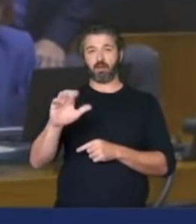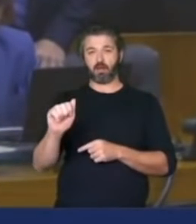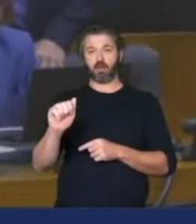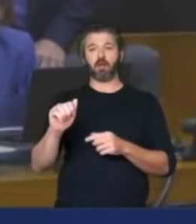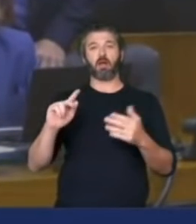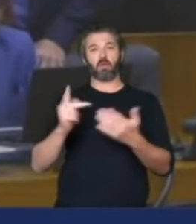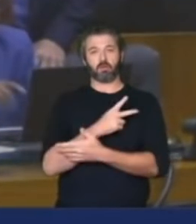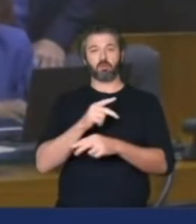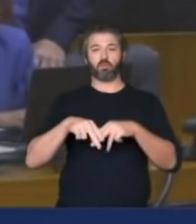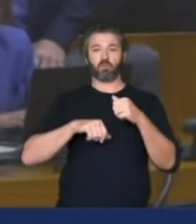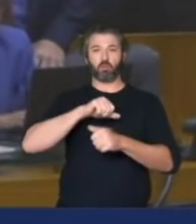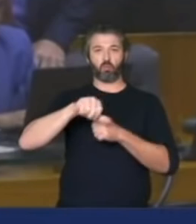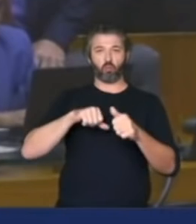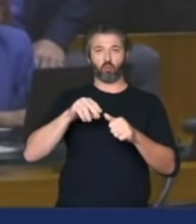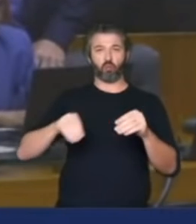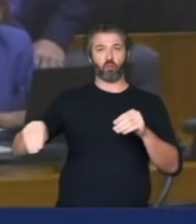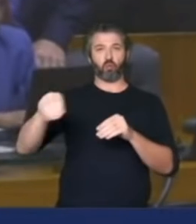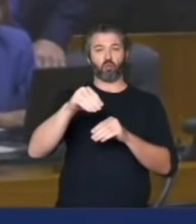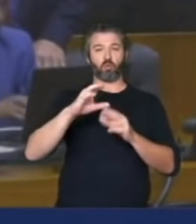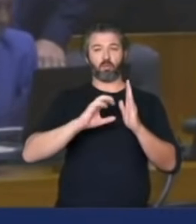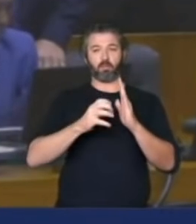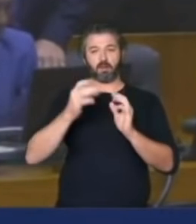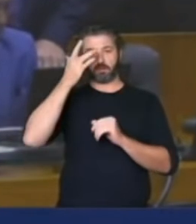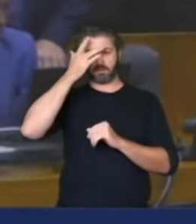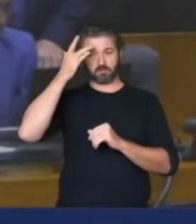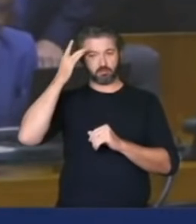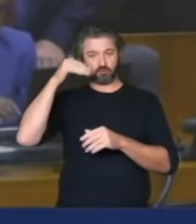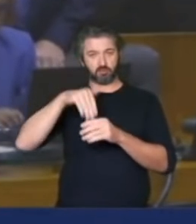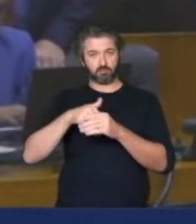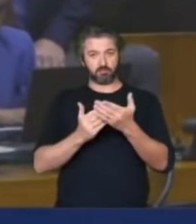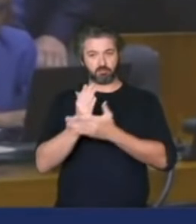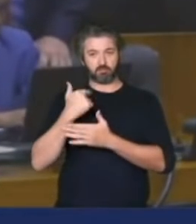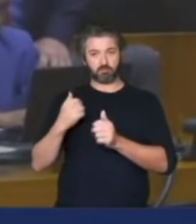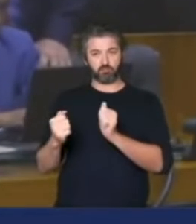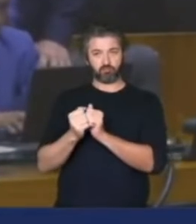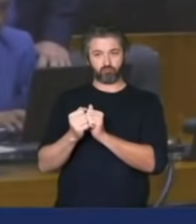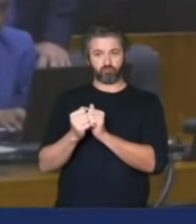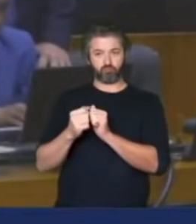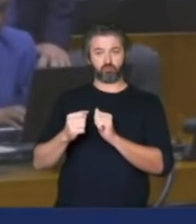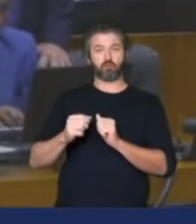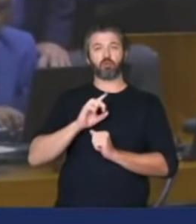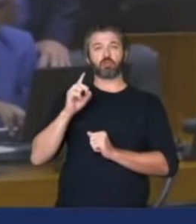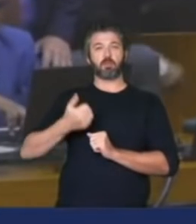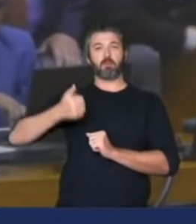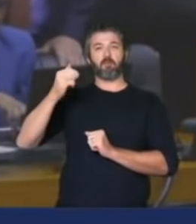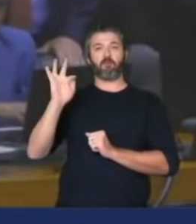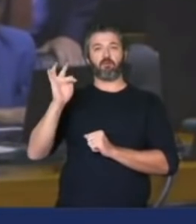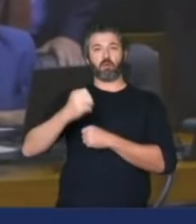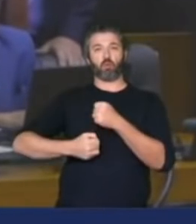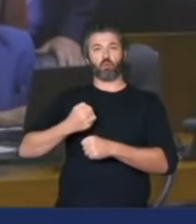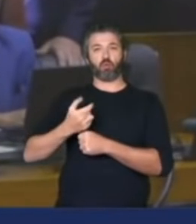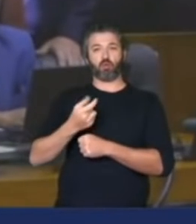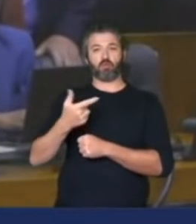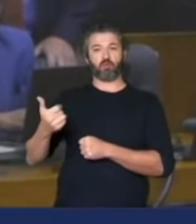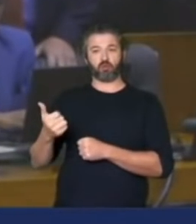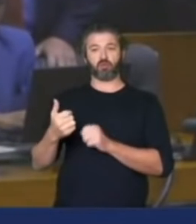mudança partidária dos membros que foram eleitos comigo em 1º de fevereiro de 21,